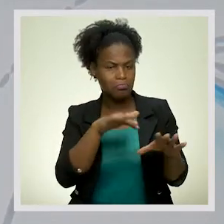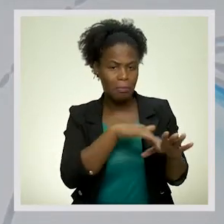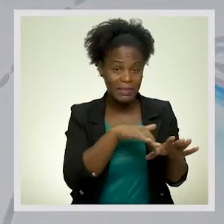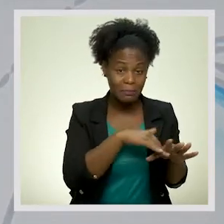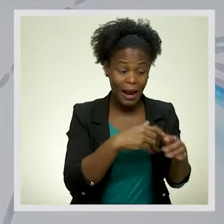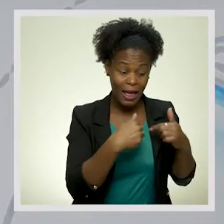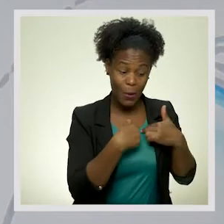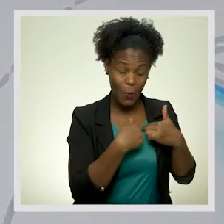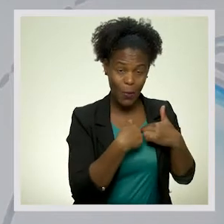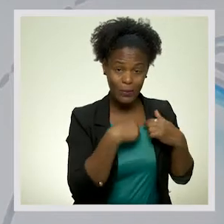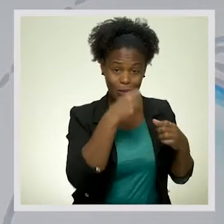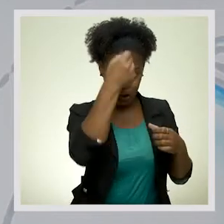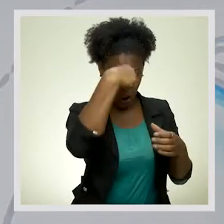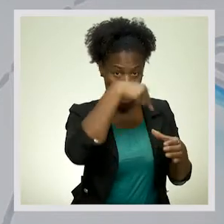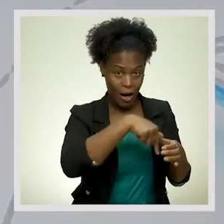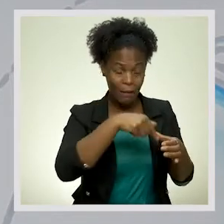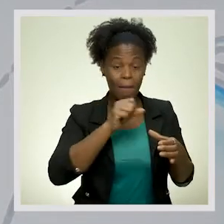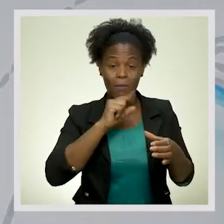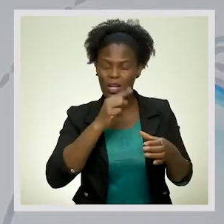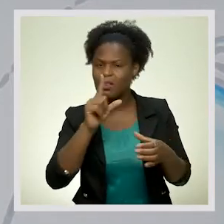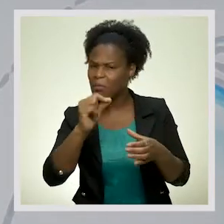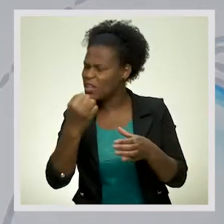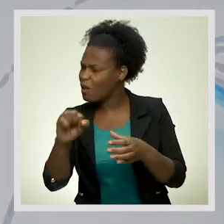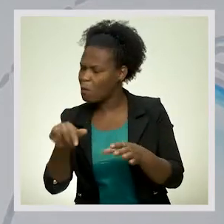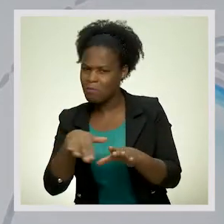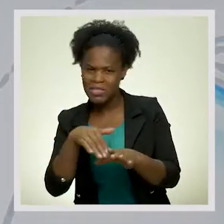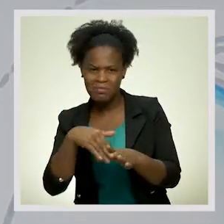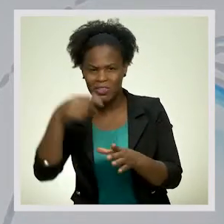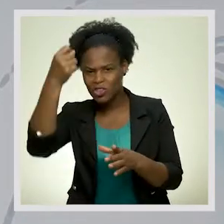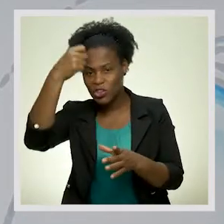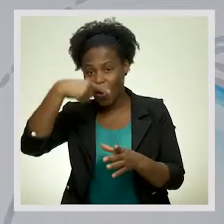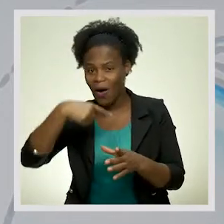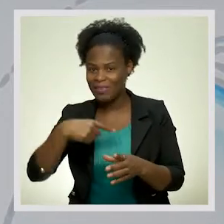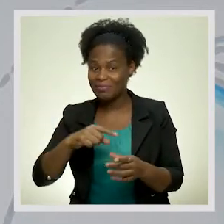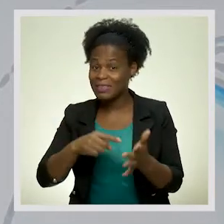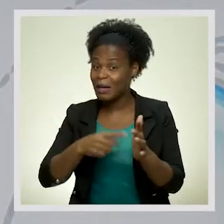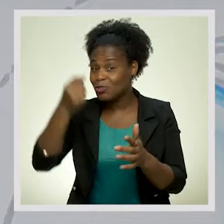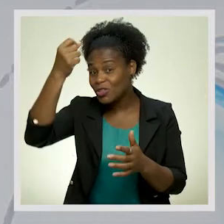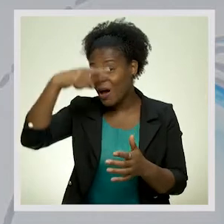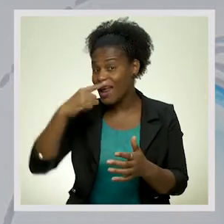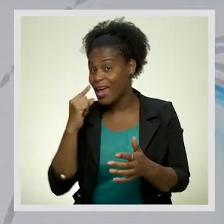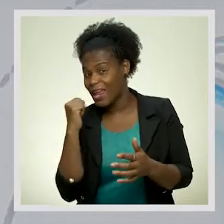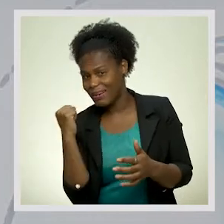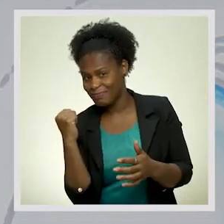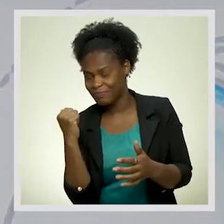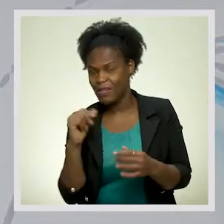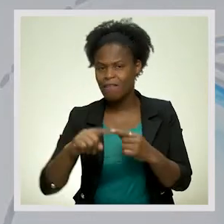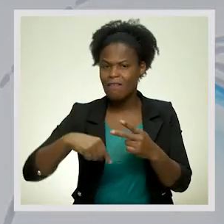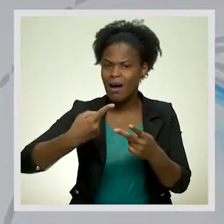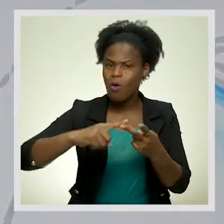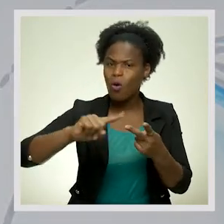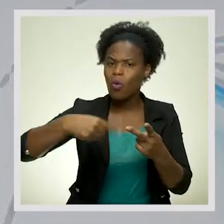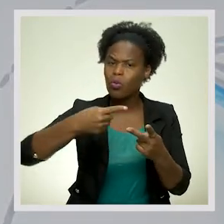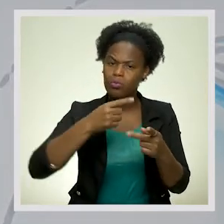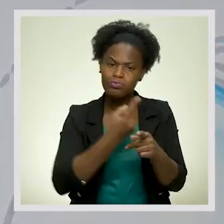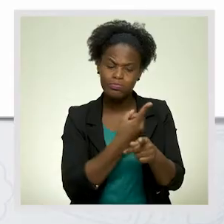história. É muito importante saberem disso. E vamos ver um outro elemento do texto